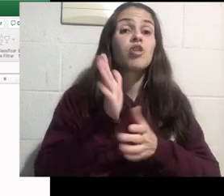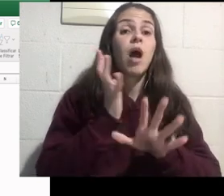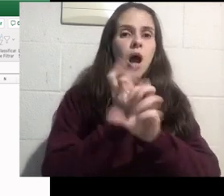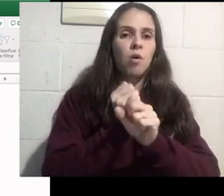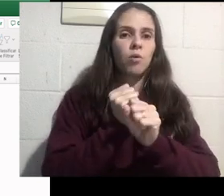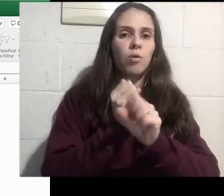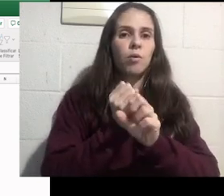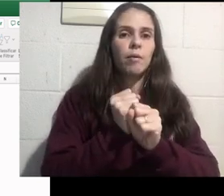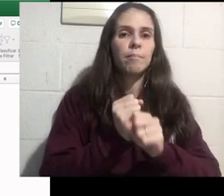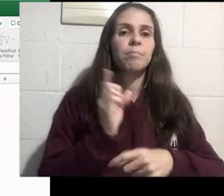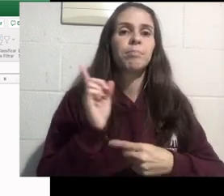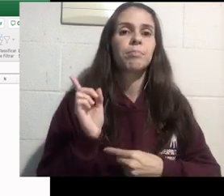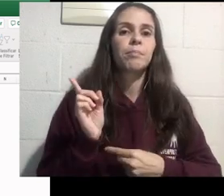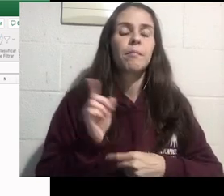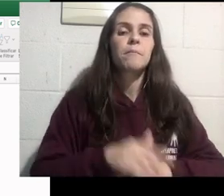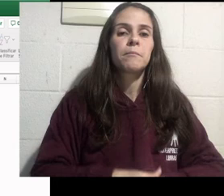A margem, então, é de